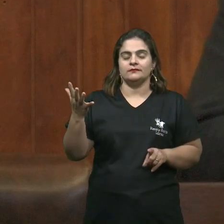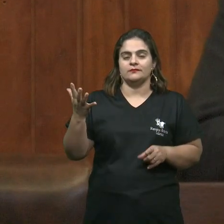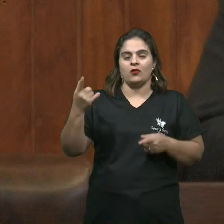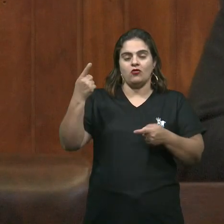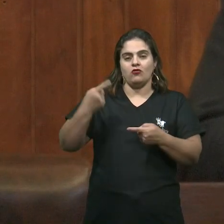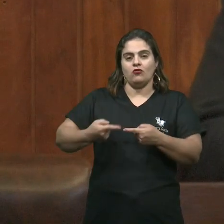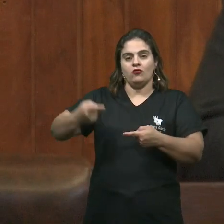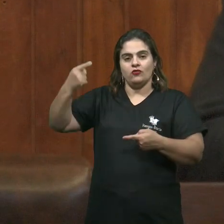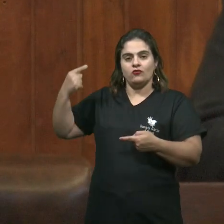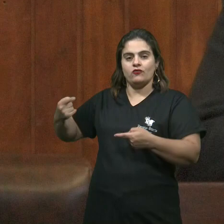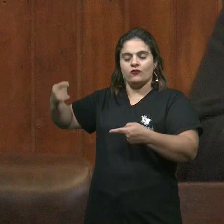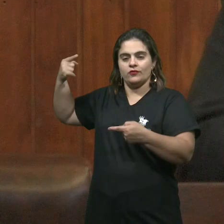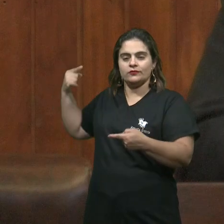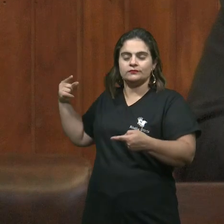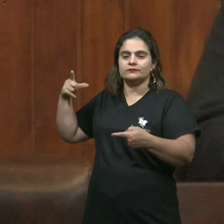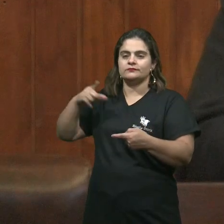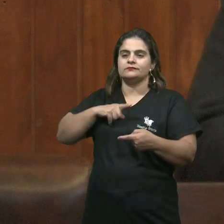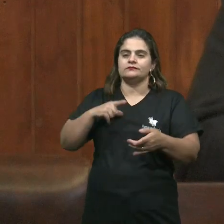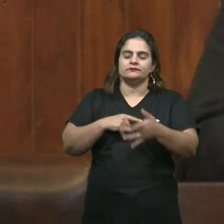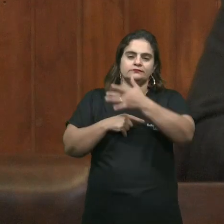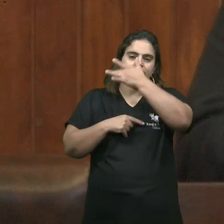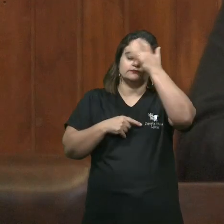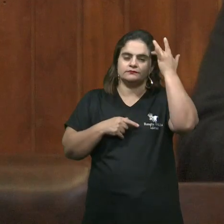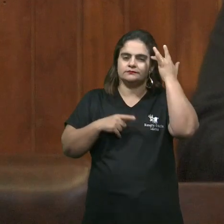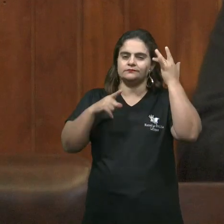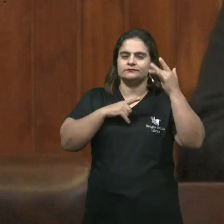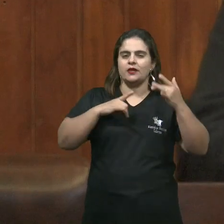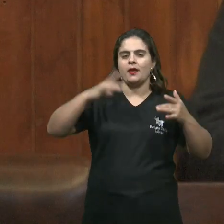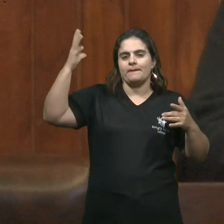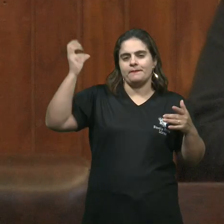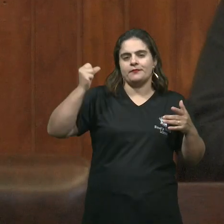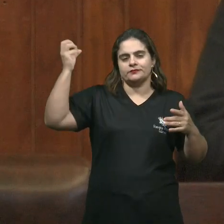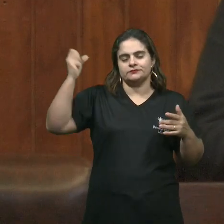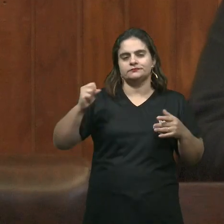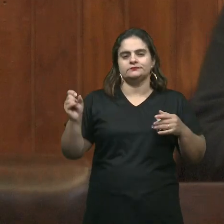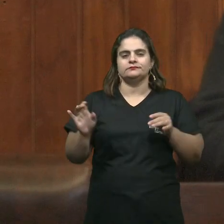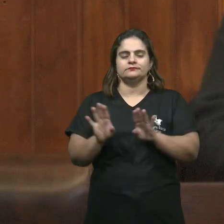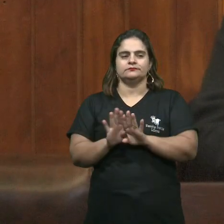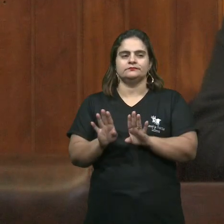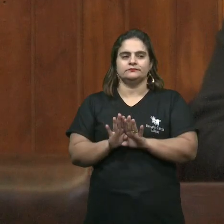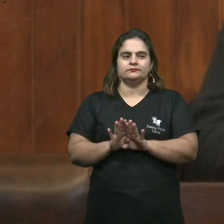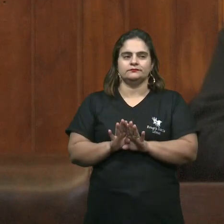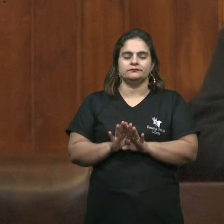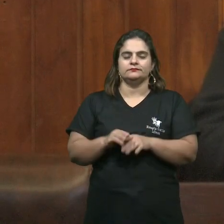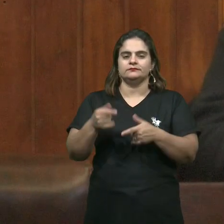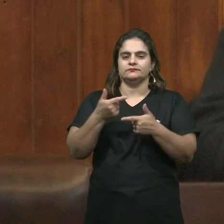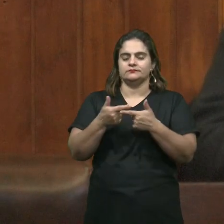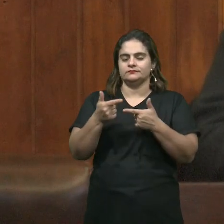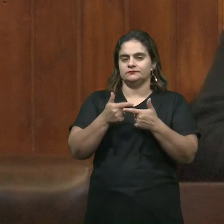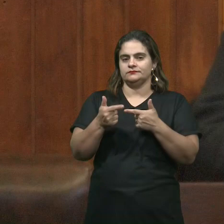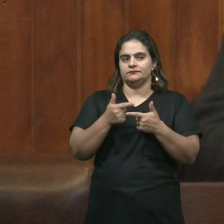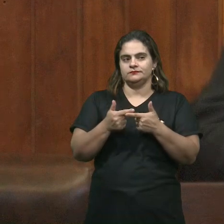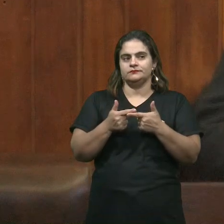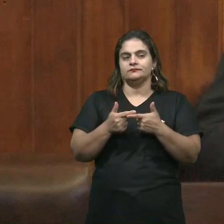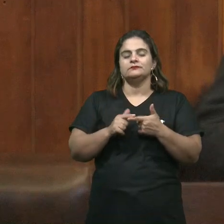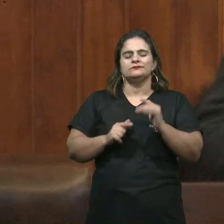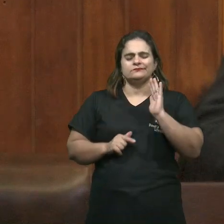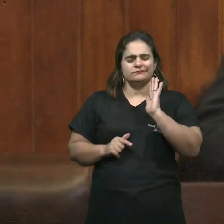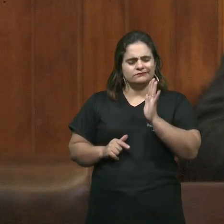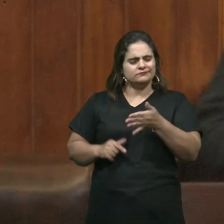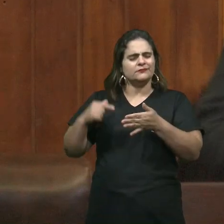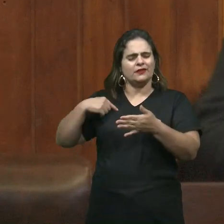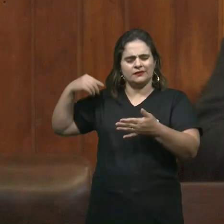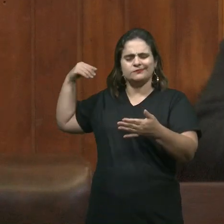principalmente com os servidores aposentados e pensionistas. Este problema, que já se